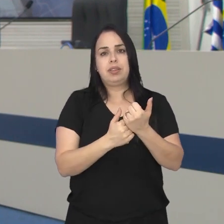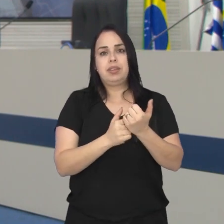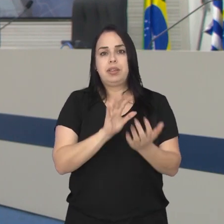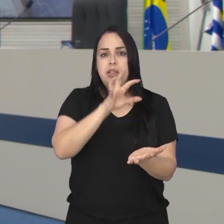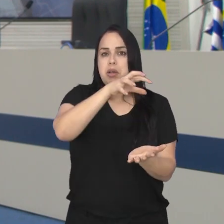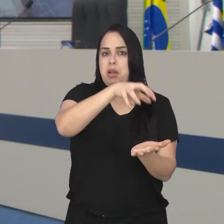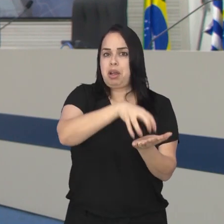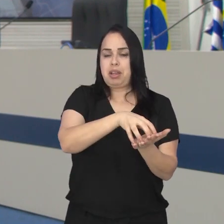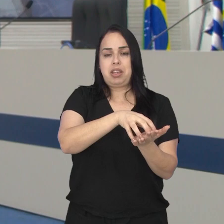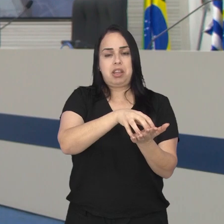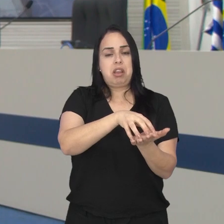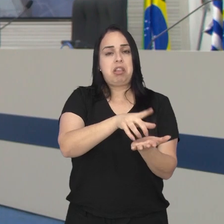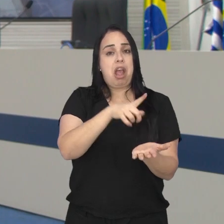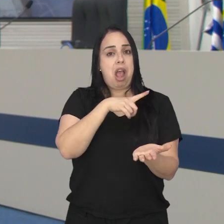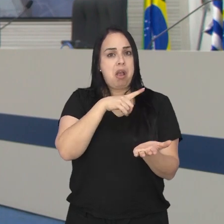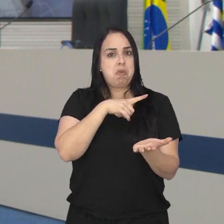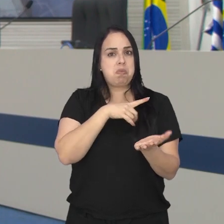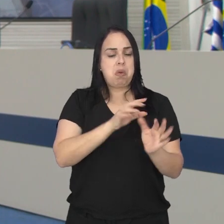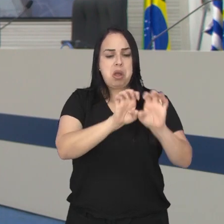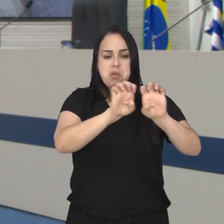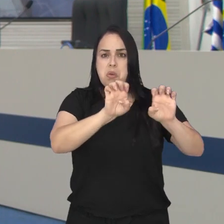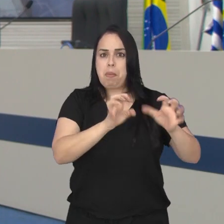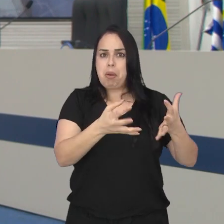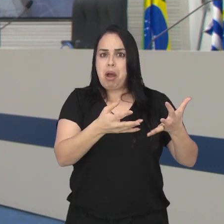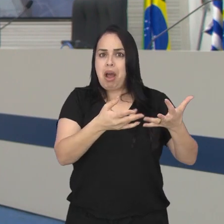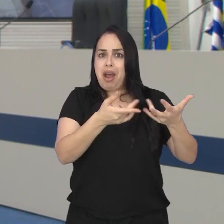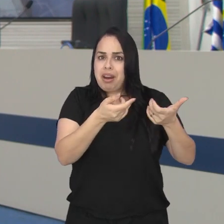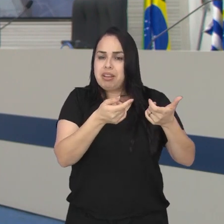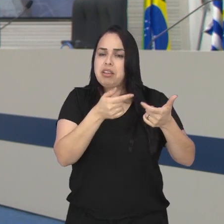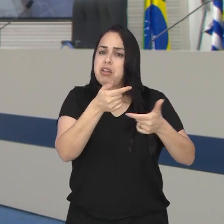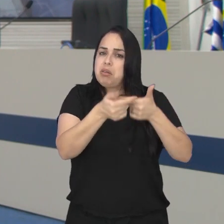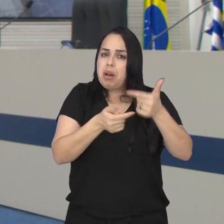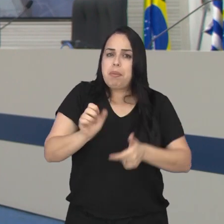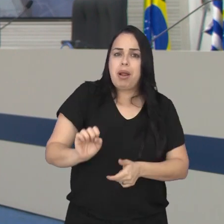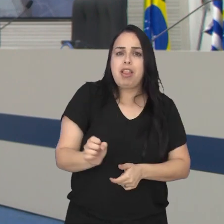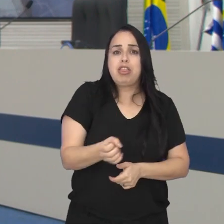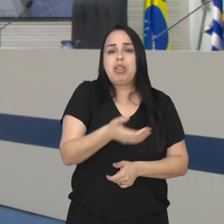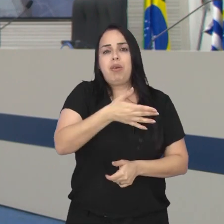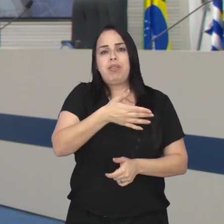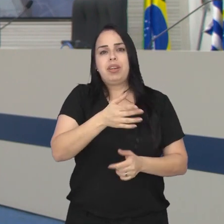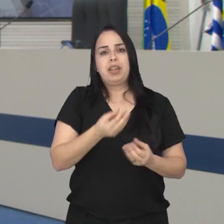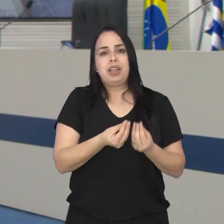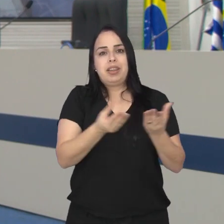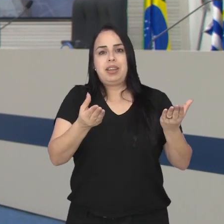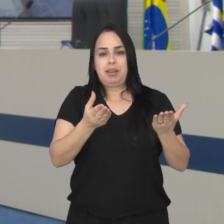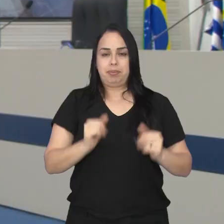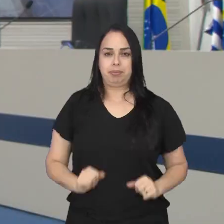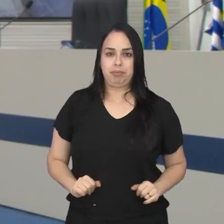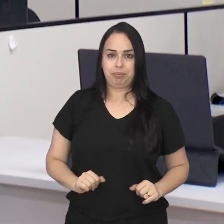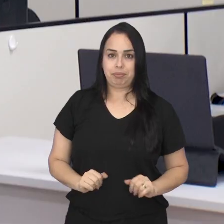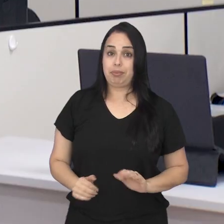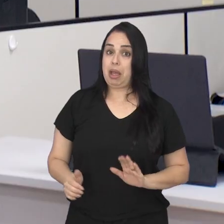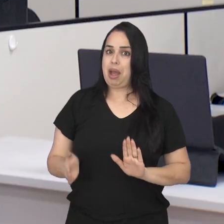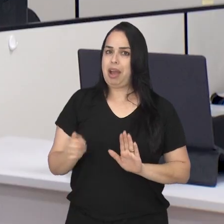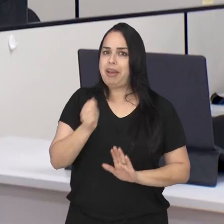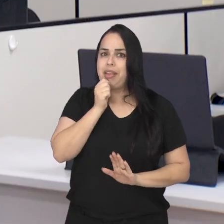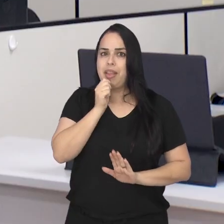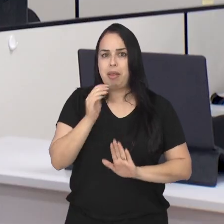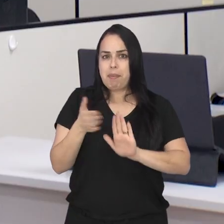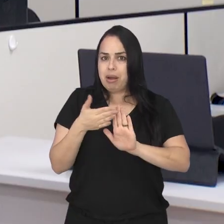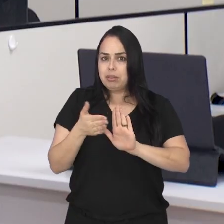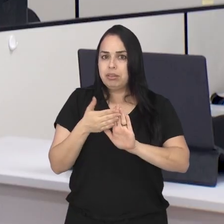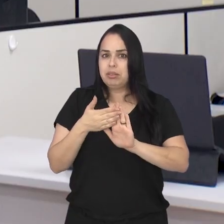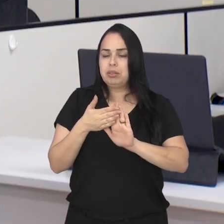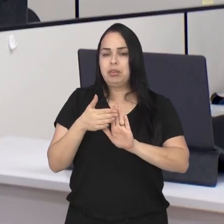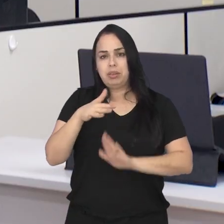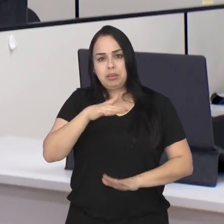é uma entidade que tanto faz agora com Grande centro lá que a gente vai vai Inovar um trabalho oferecido para pessoa com autismo e ainda na falta